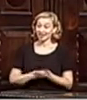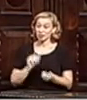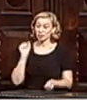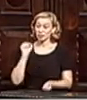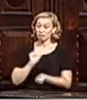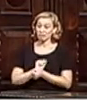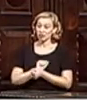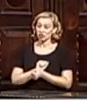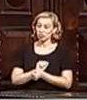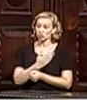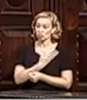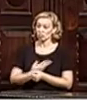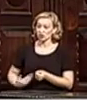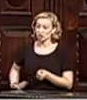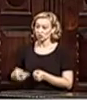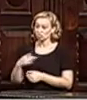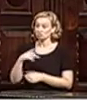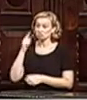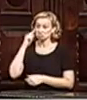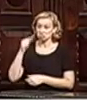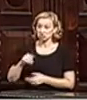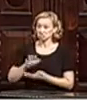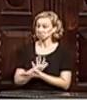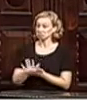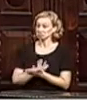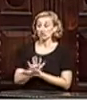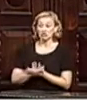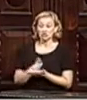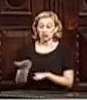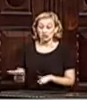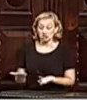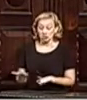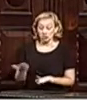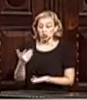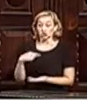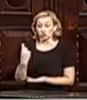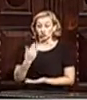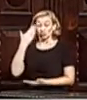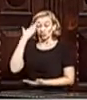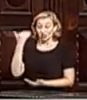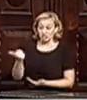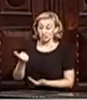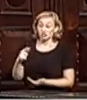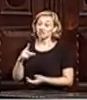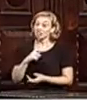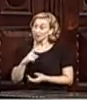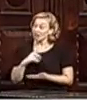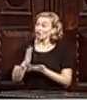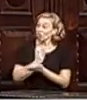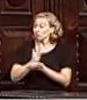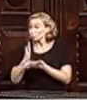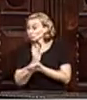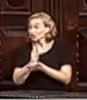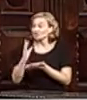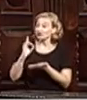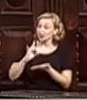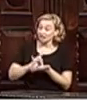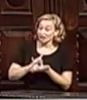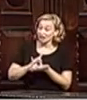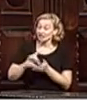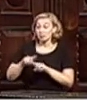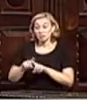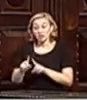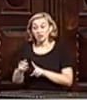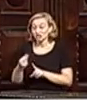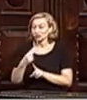nenhum comando sobre essa corporação. Nós sabemos que existe alguma verdade no que disse o ministro, mas não se